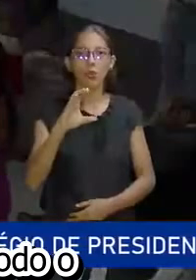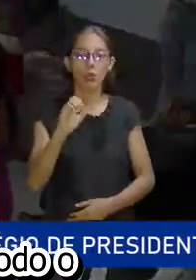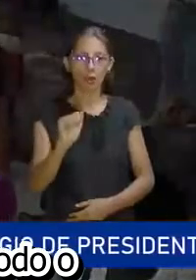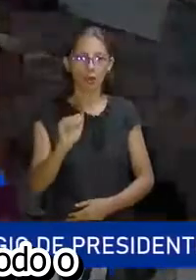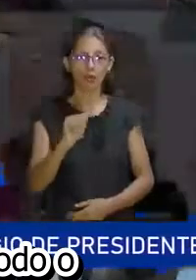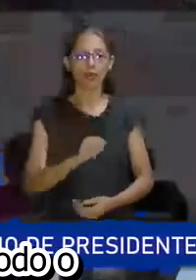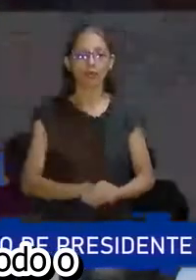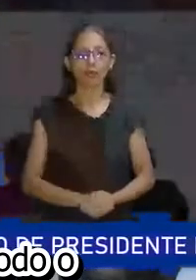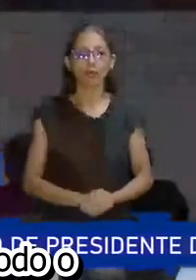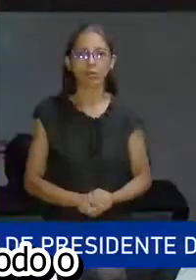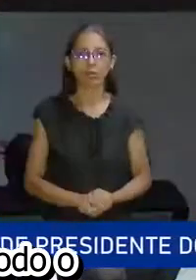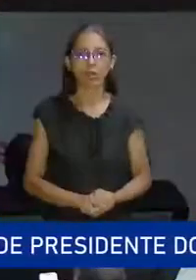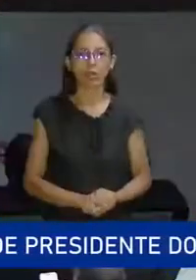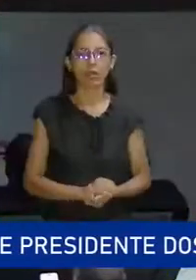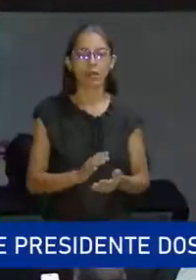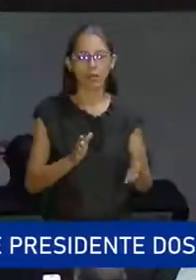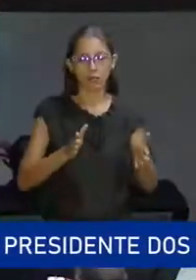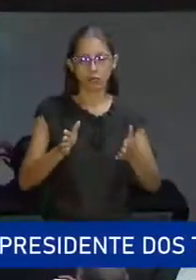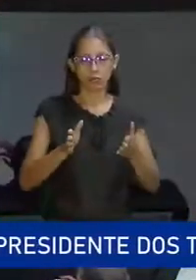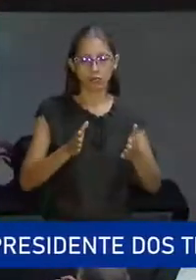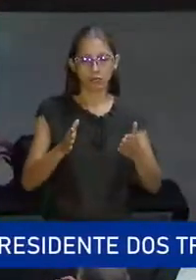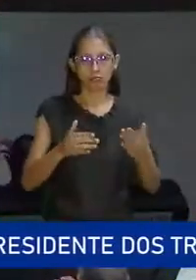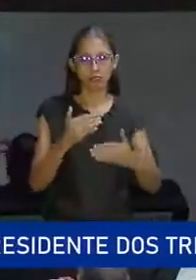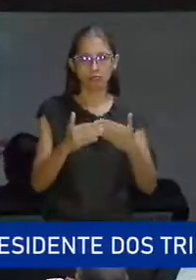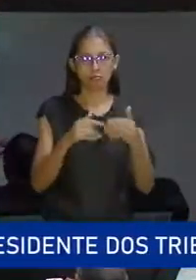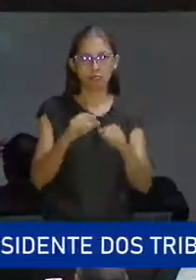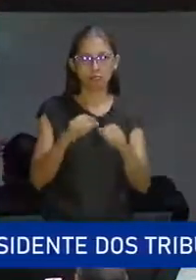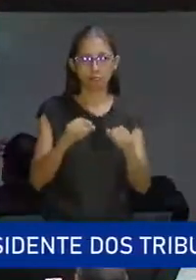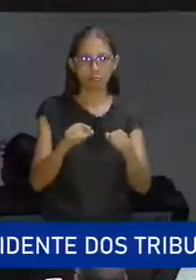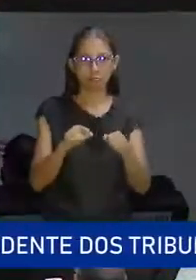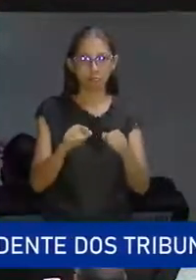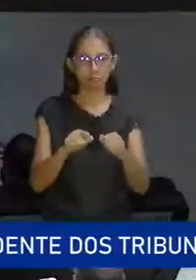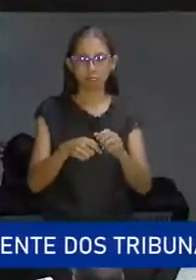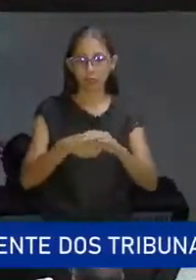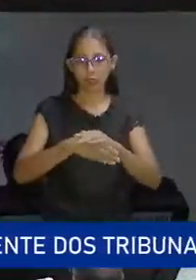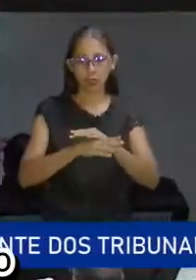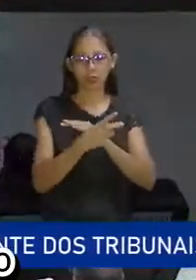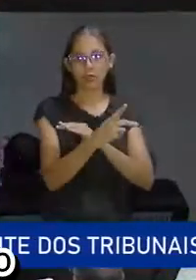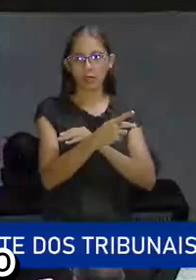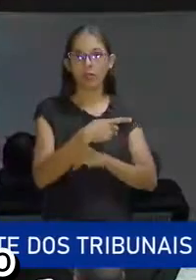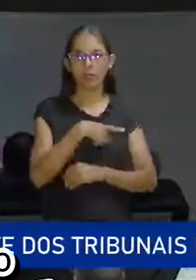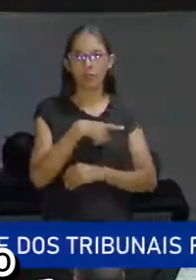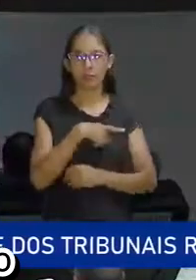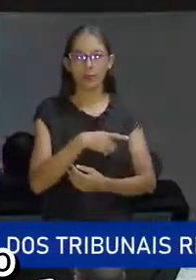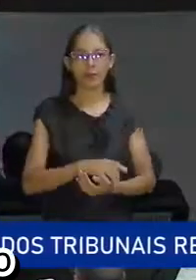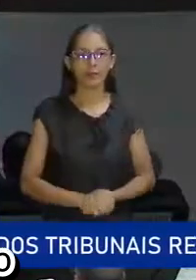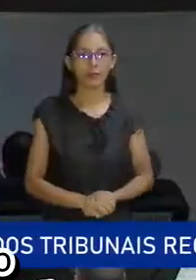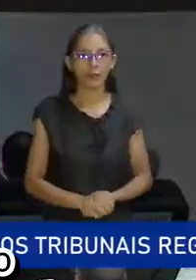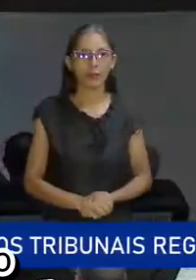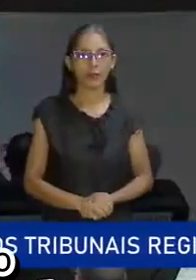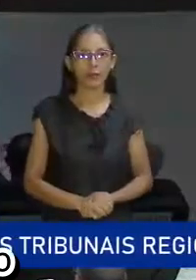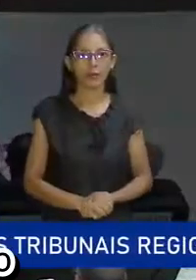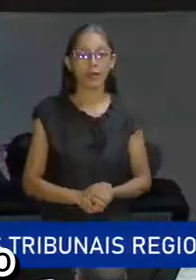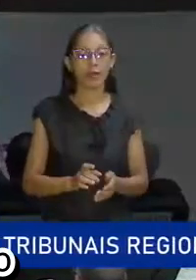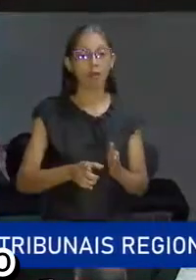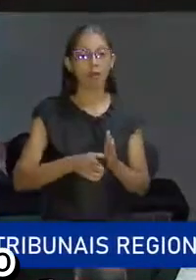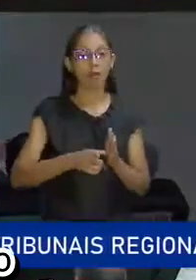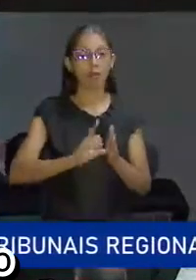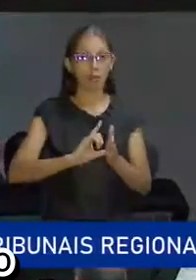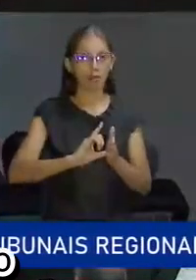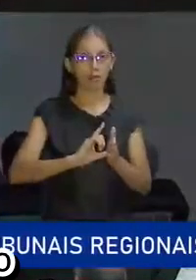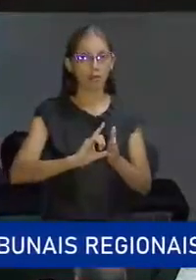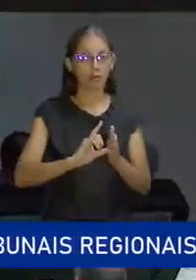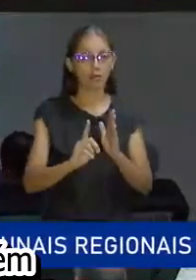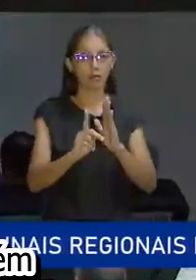rica em rituais durante todo o processo de produção. Antes, o caxiri se destinava apenas